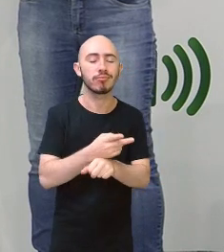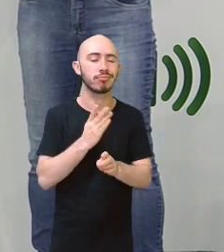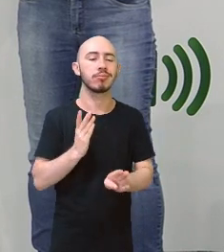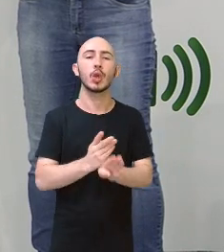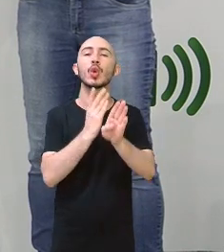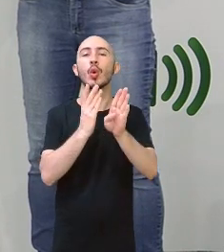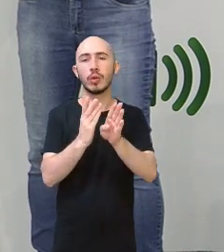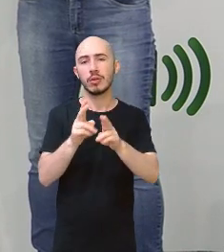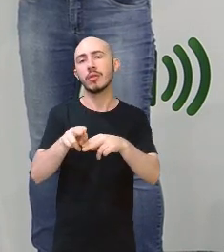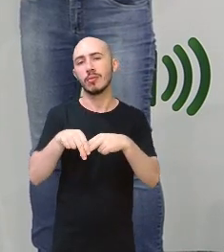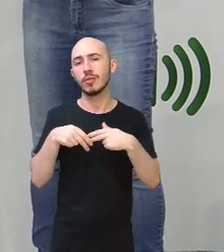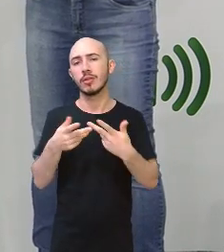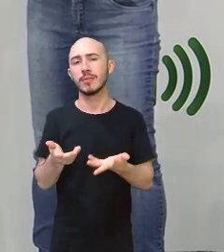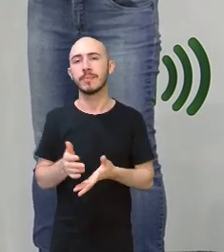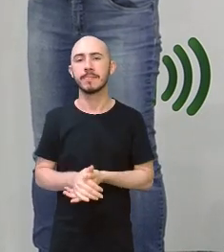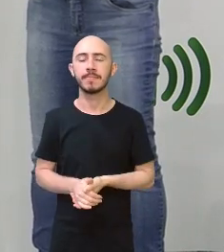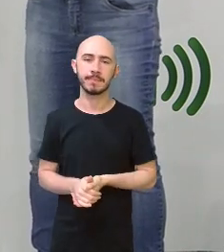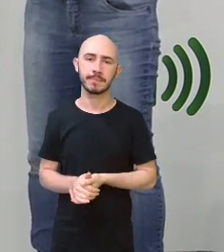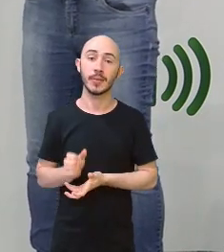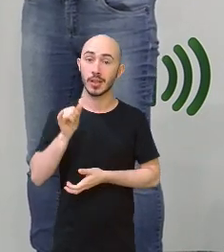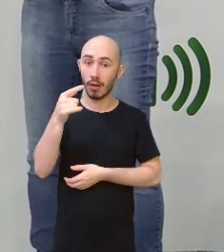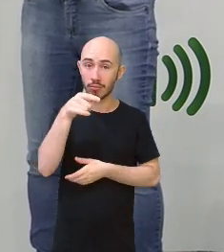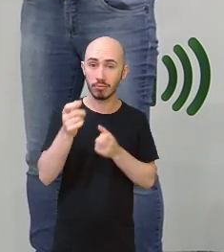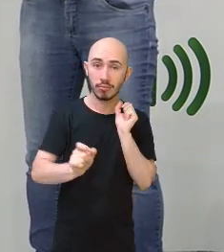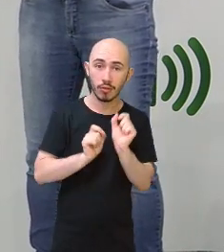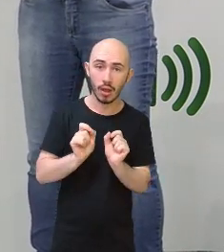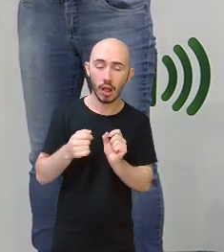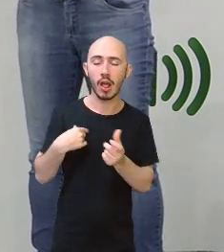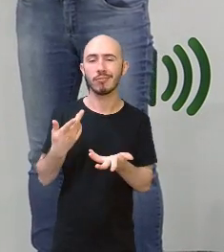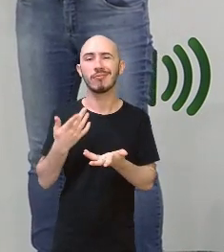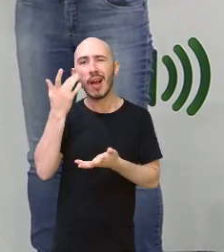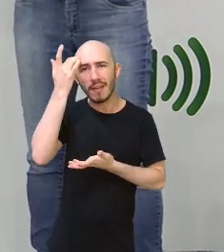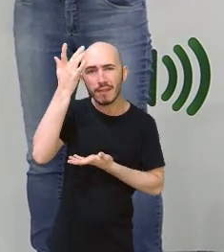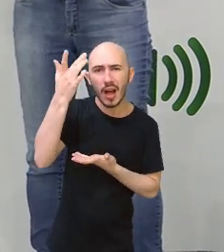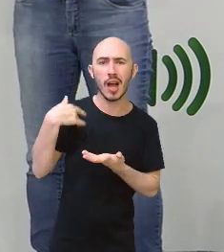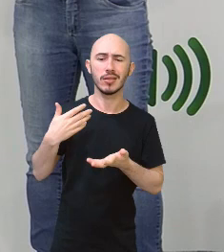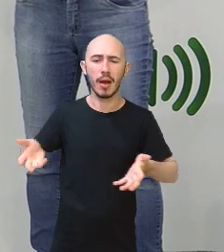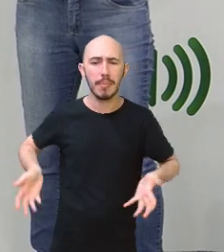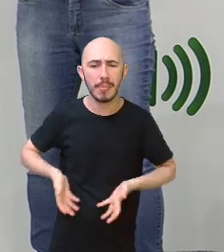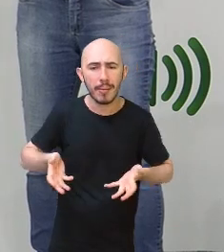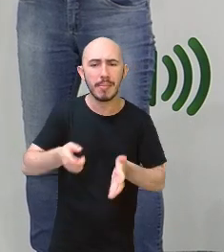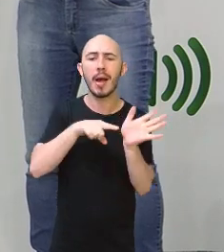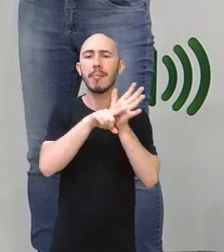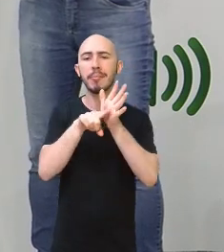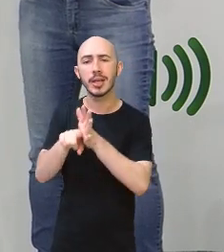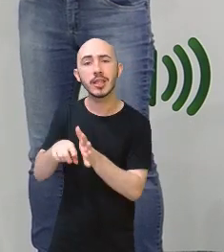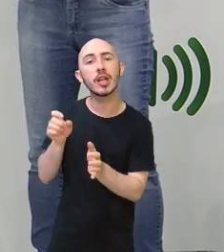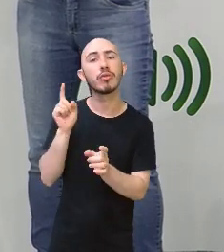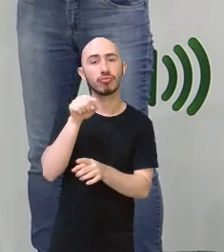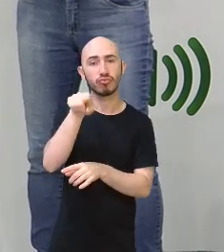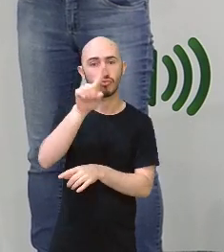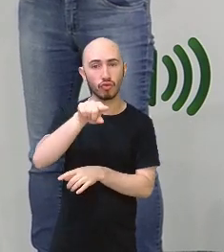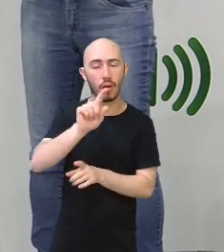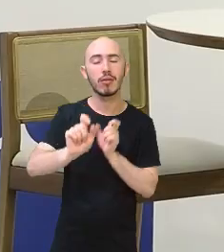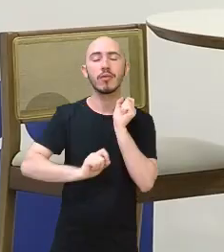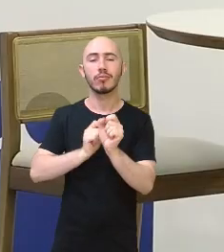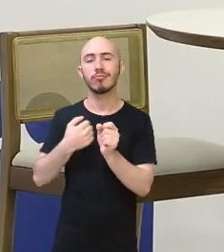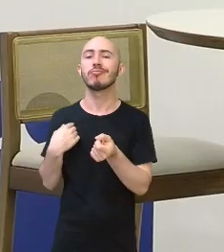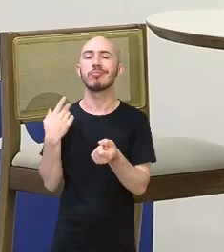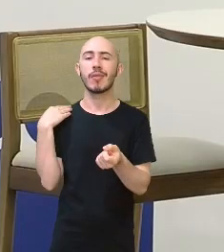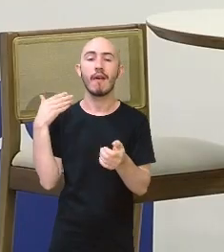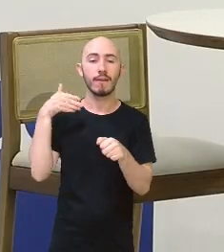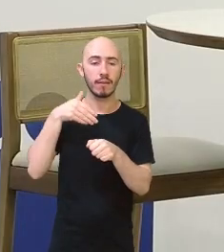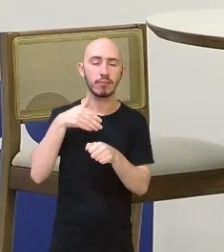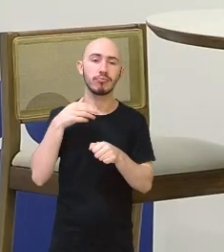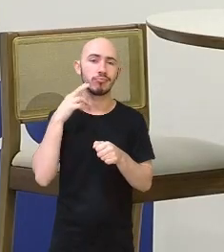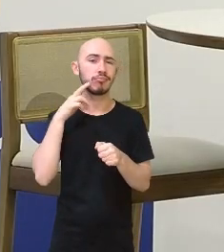pesquisa, certo? Então, se você quer facilitar a sua pesquisa, você vai lá no dicionário, é tudo organizadozinho,